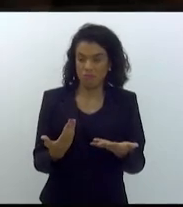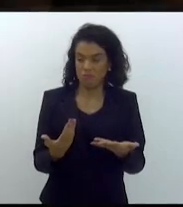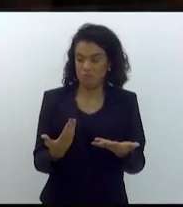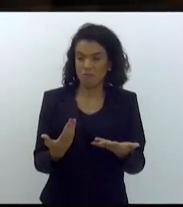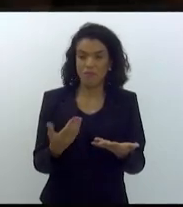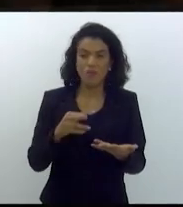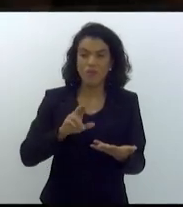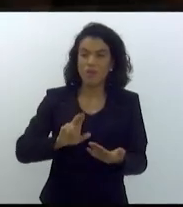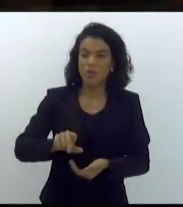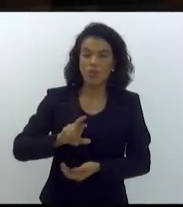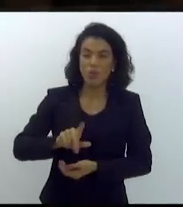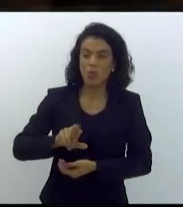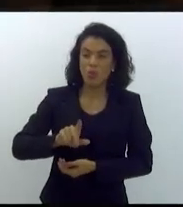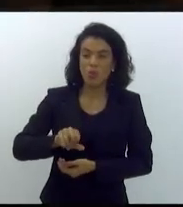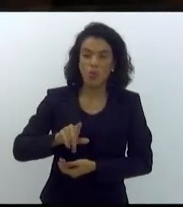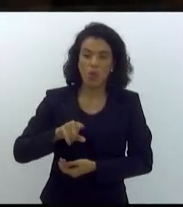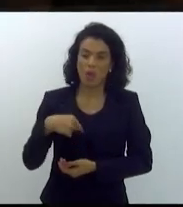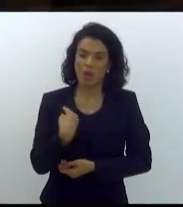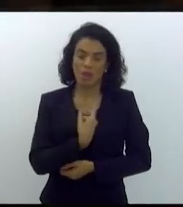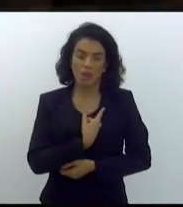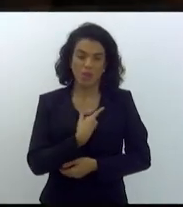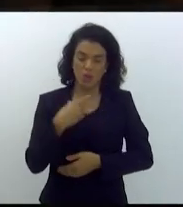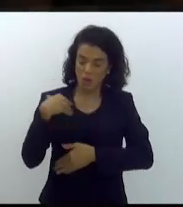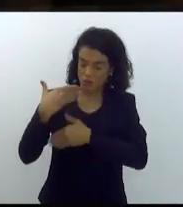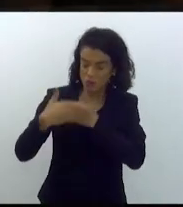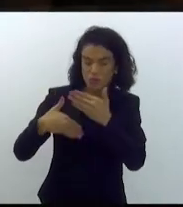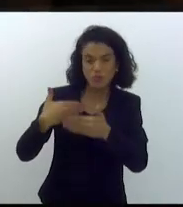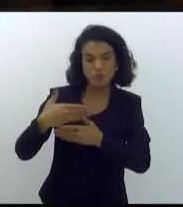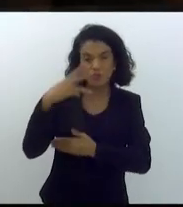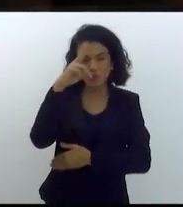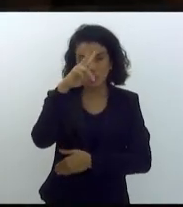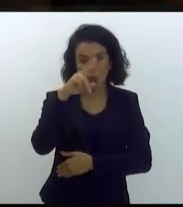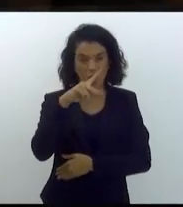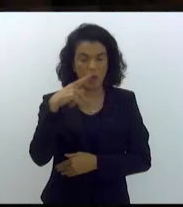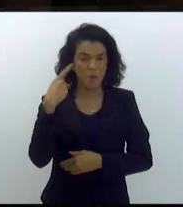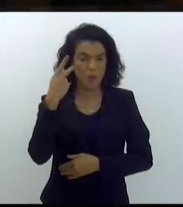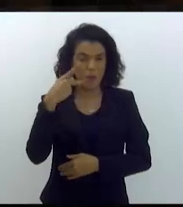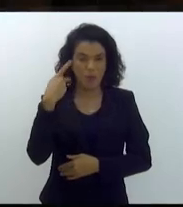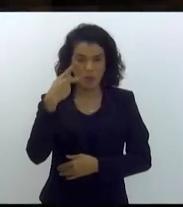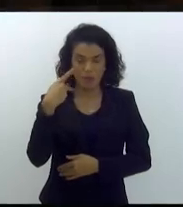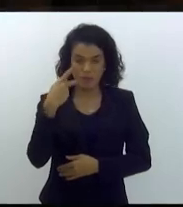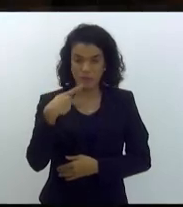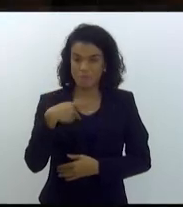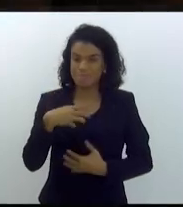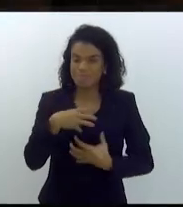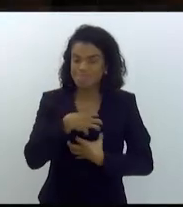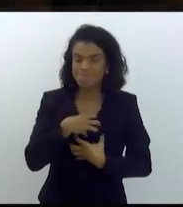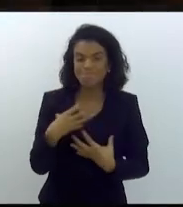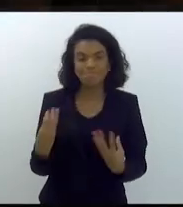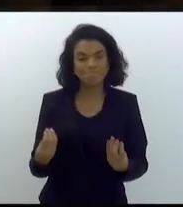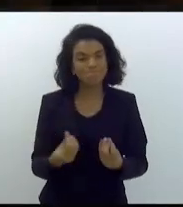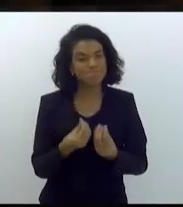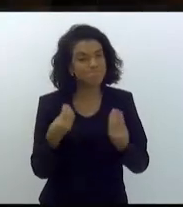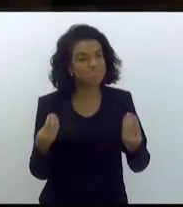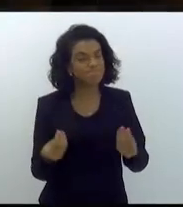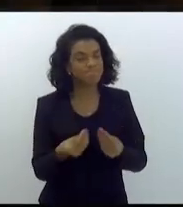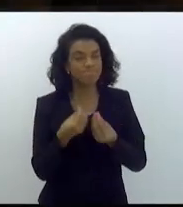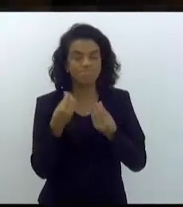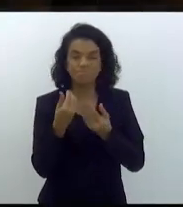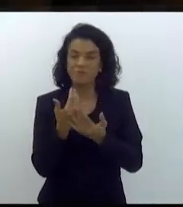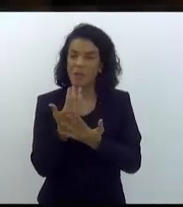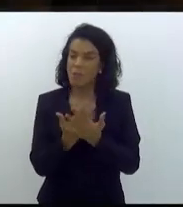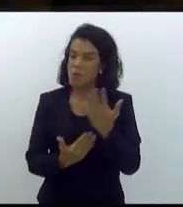não é da nossa história política eu acho que os sentimentos estão muito